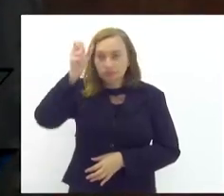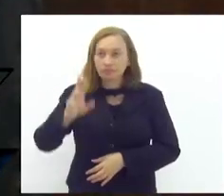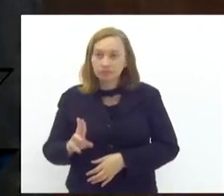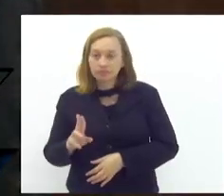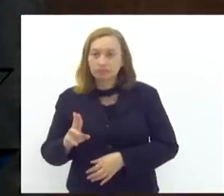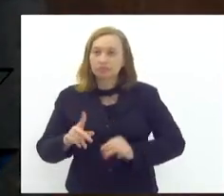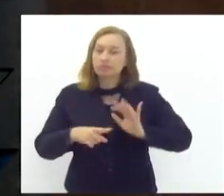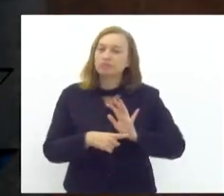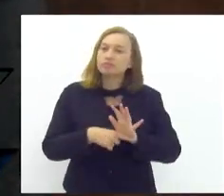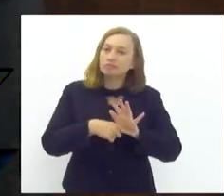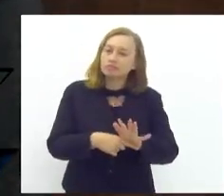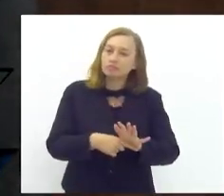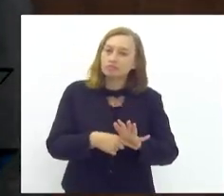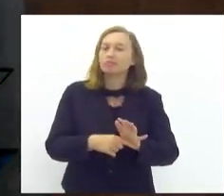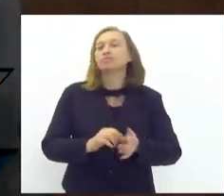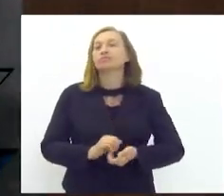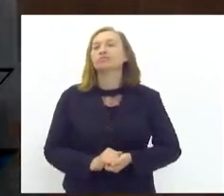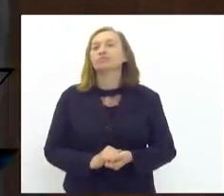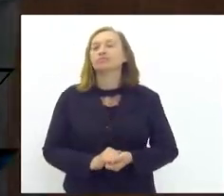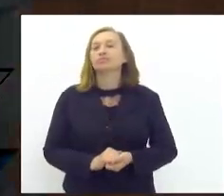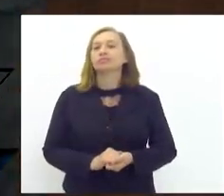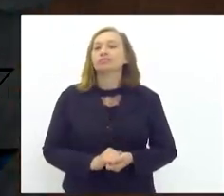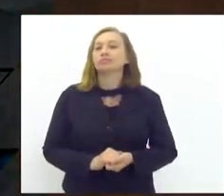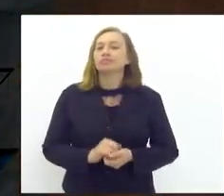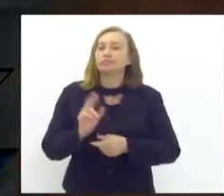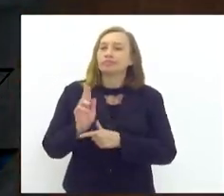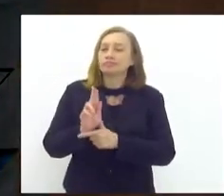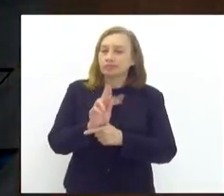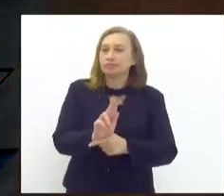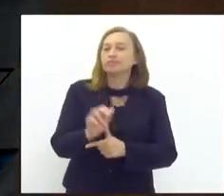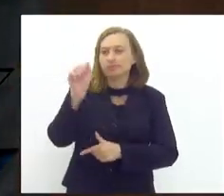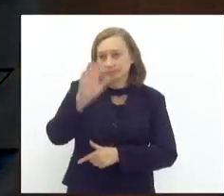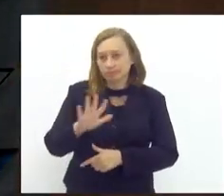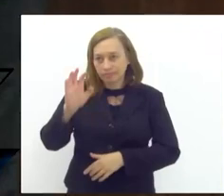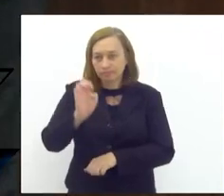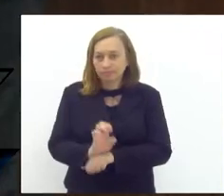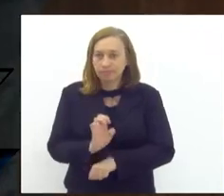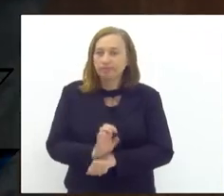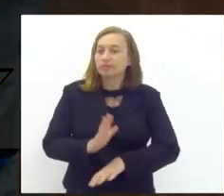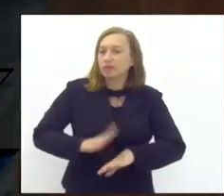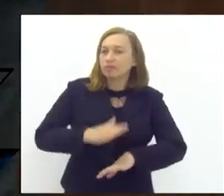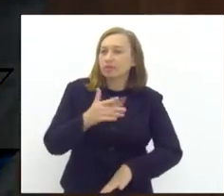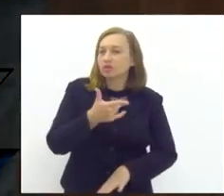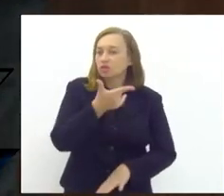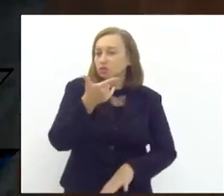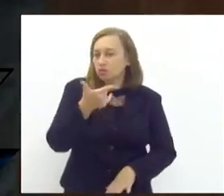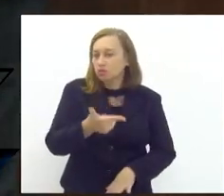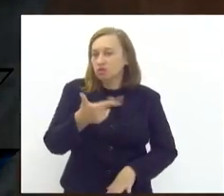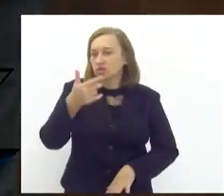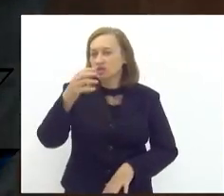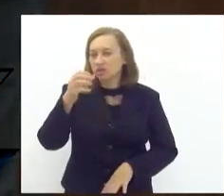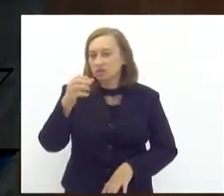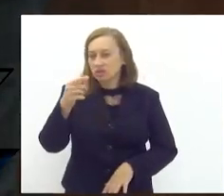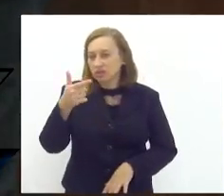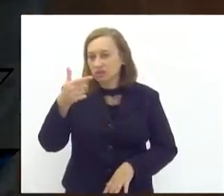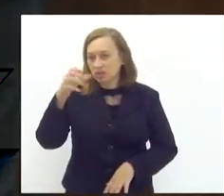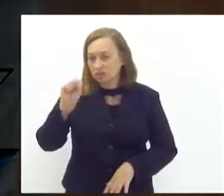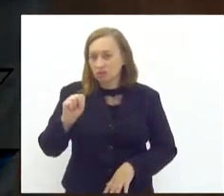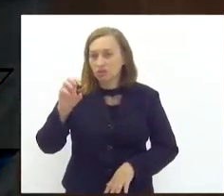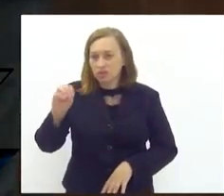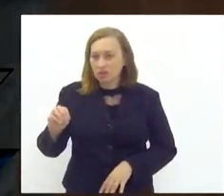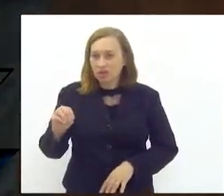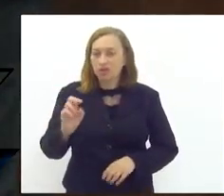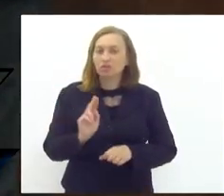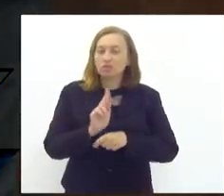dessa política A Procuradoria Geral do Estado hoje conta com mais de 280 Procuradores em